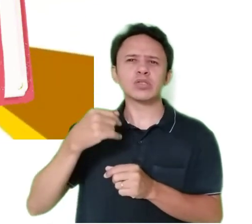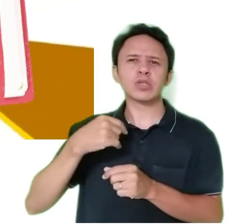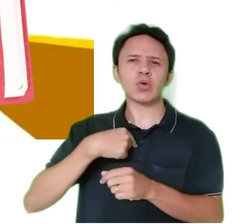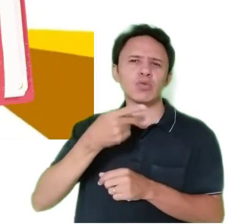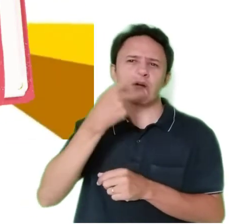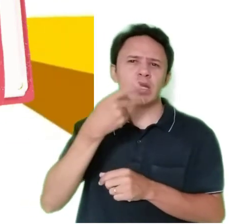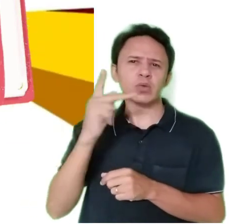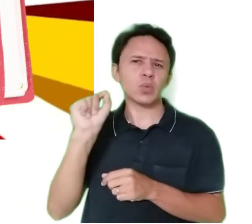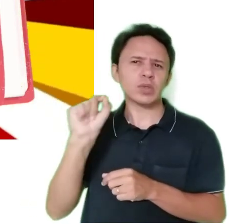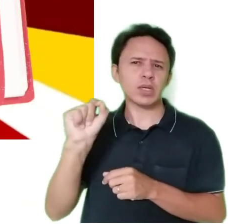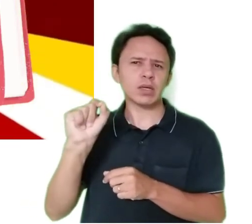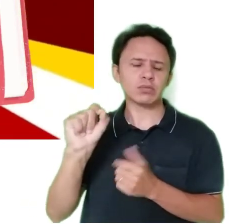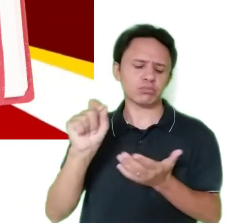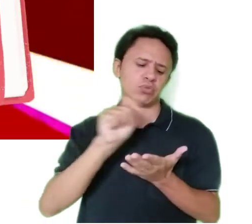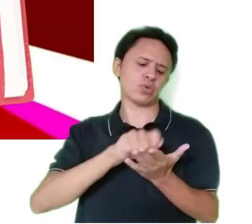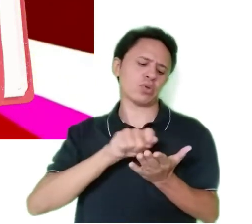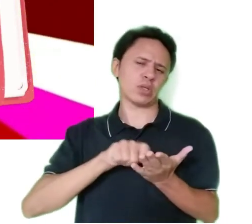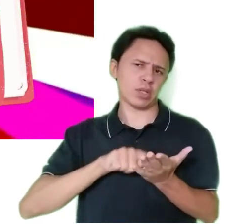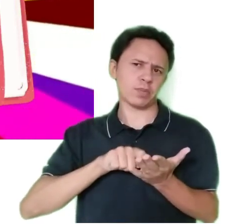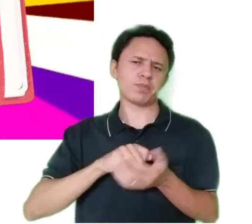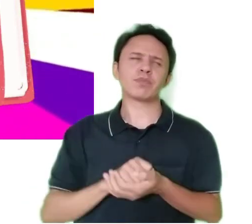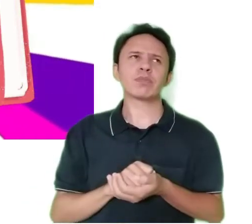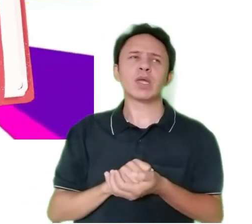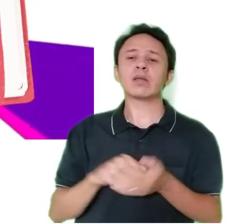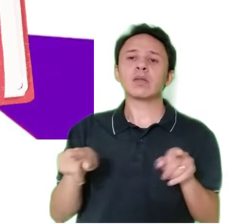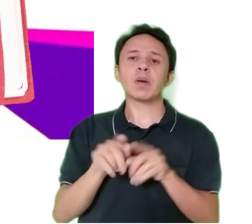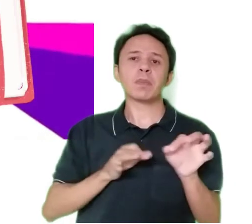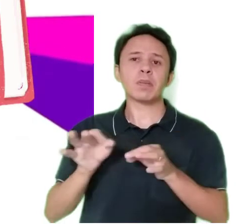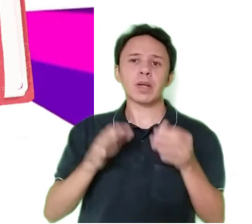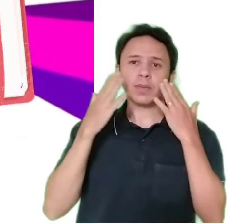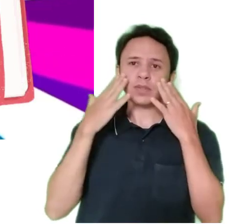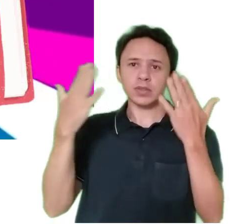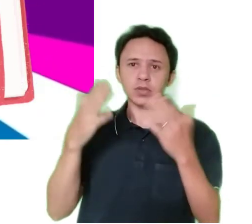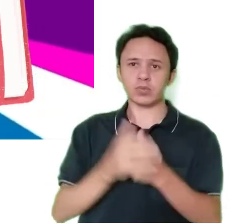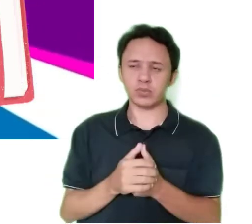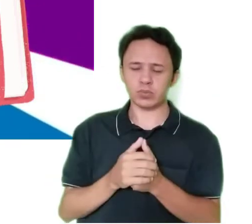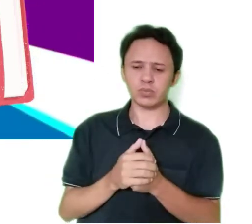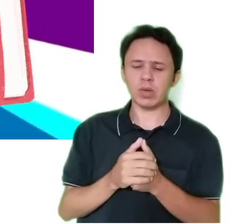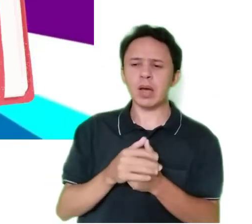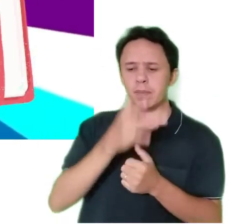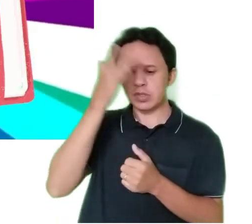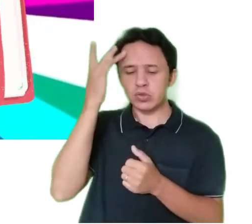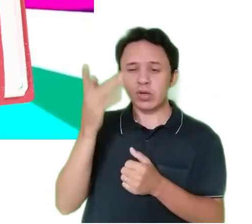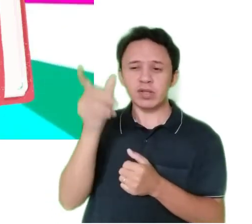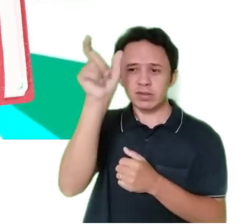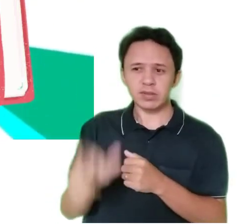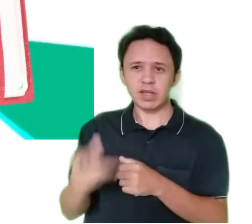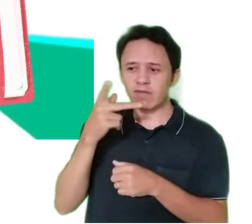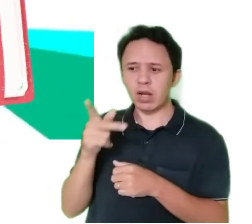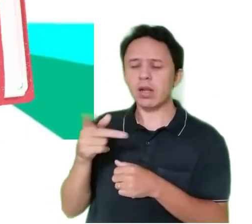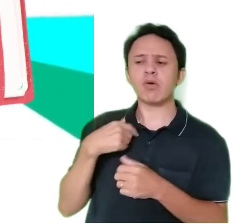falando, preparar uma apresentação e apoiar a fala do apresentador, além